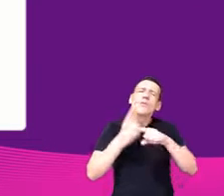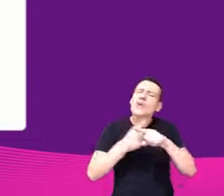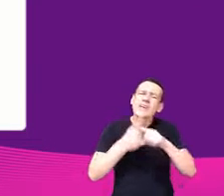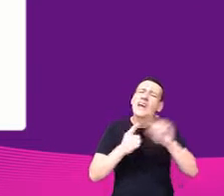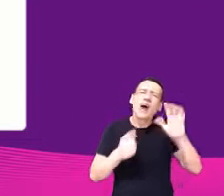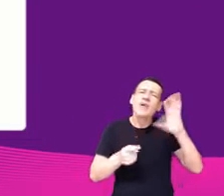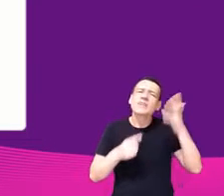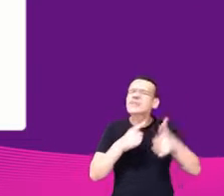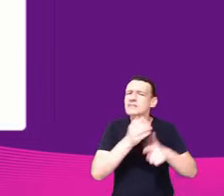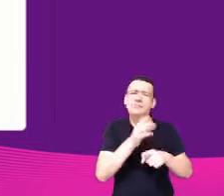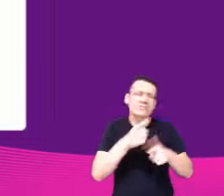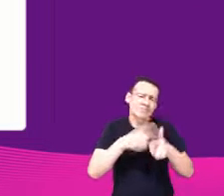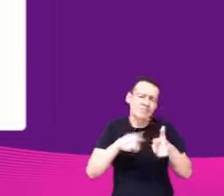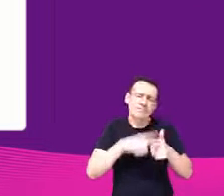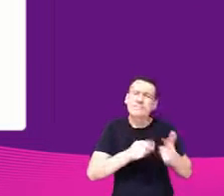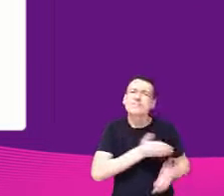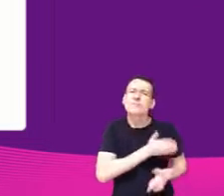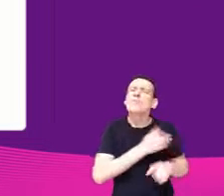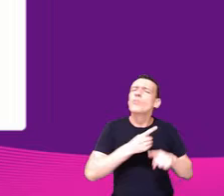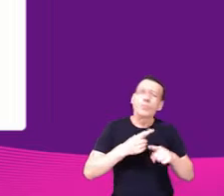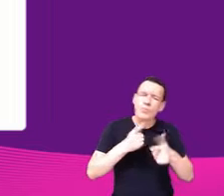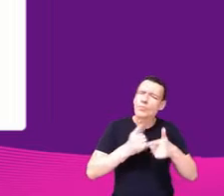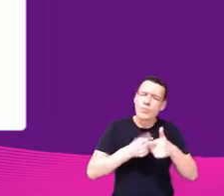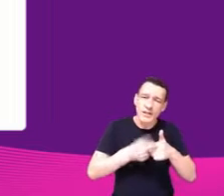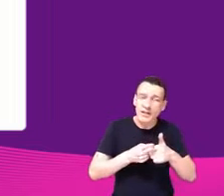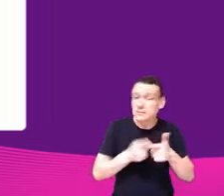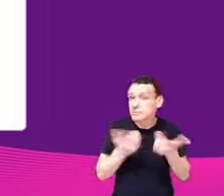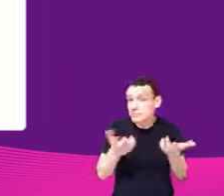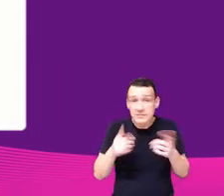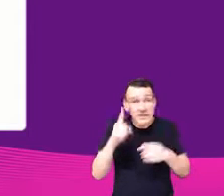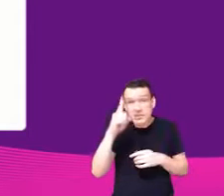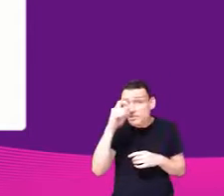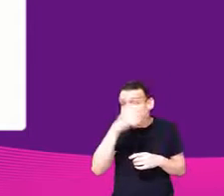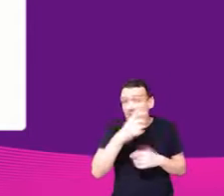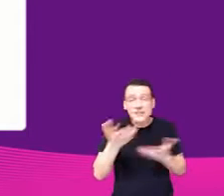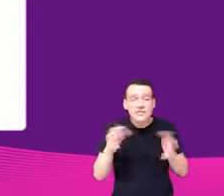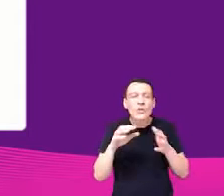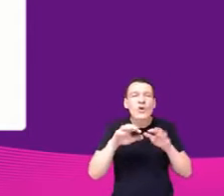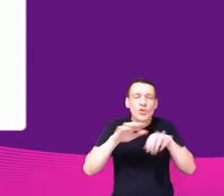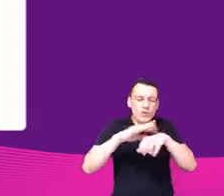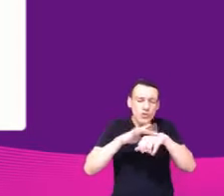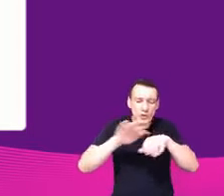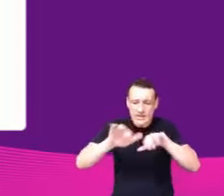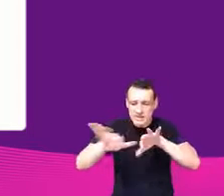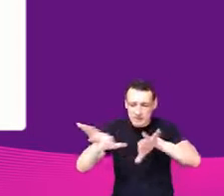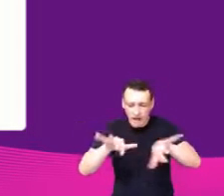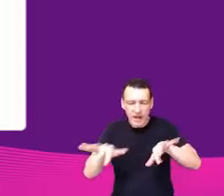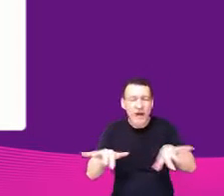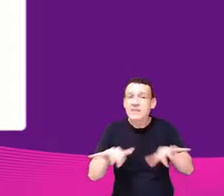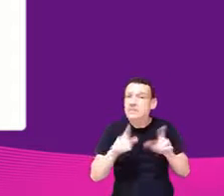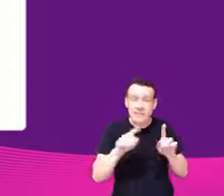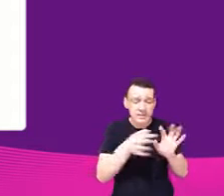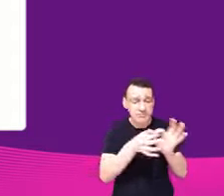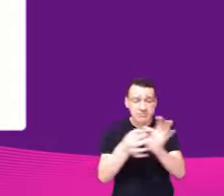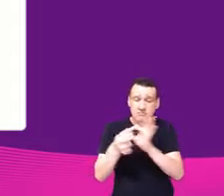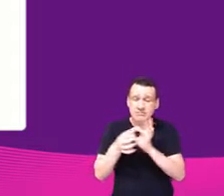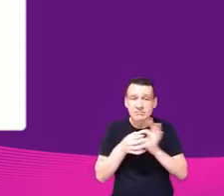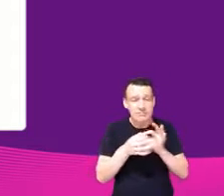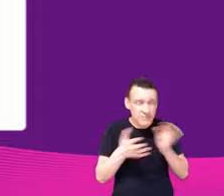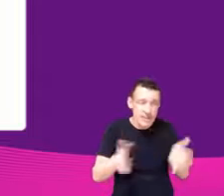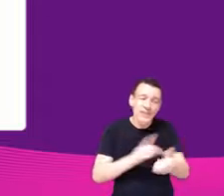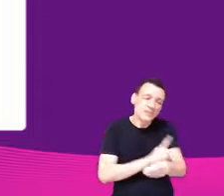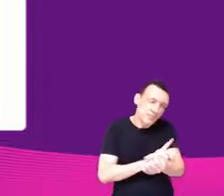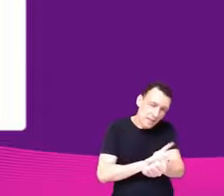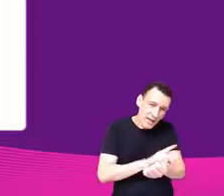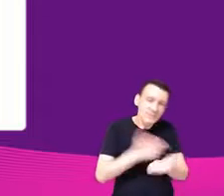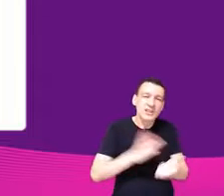crônica aparece justamente na intersecção do diabetes, da hipertensão e das doenças cardiovasculares. O outro